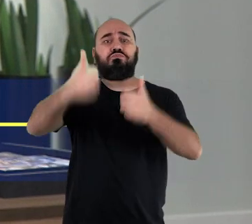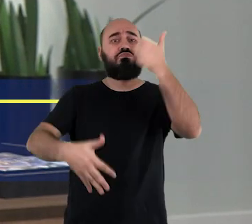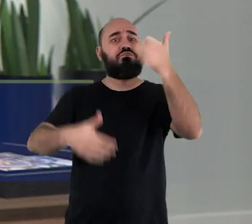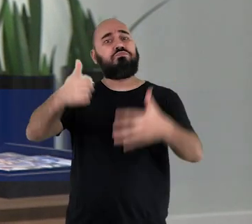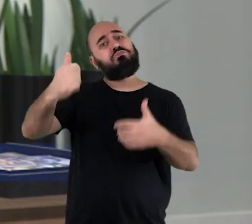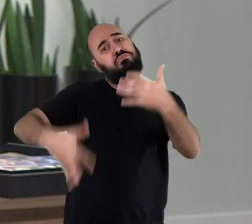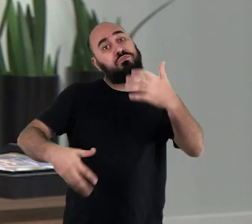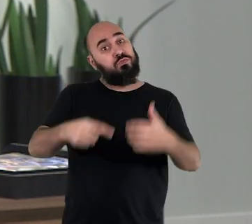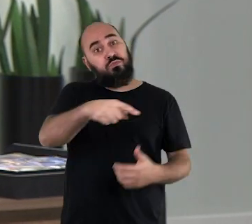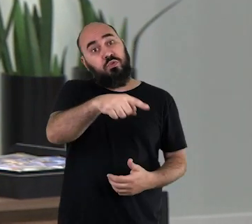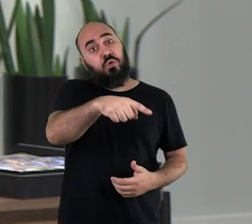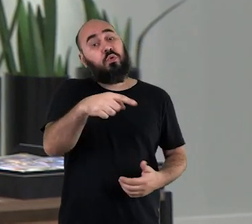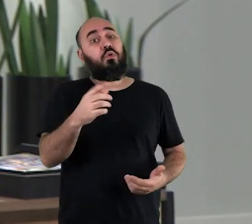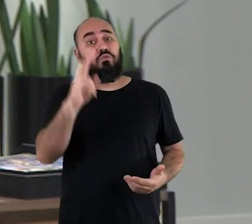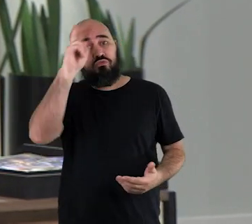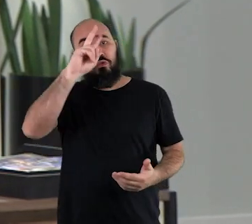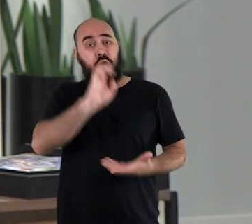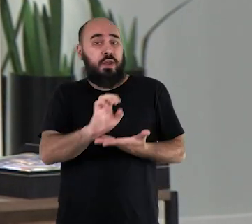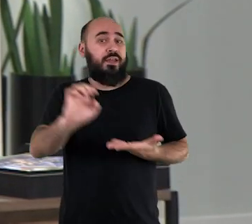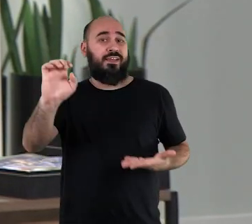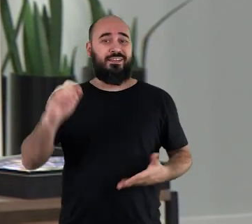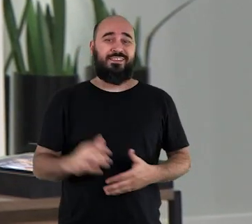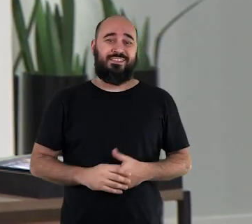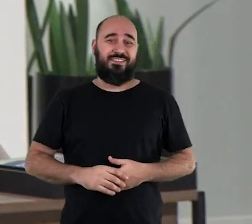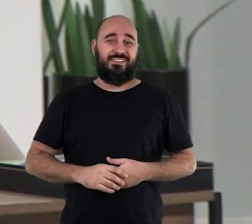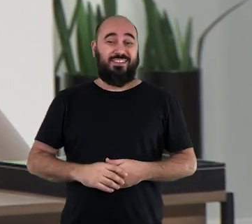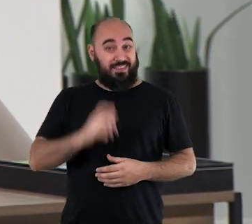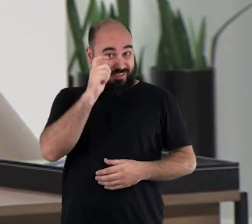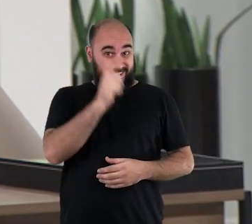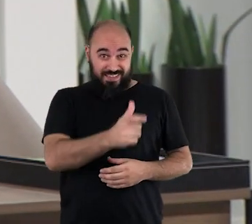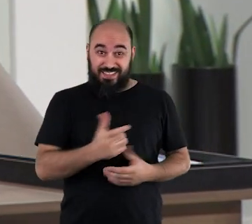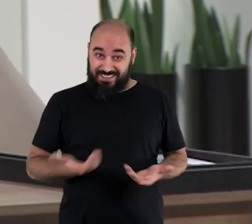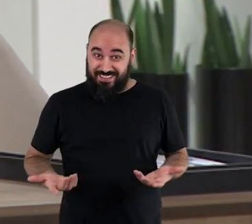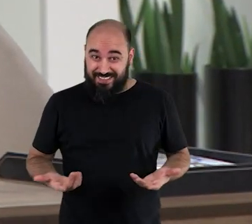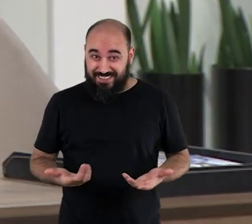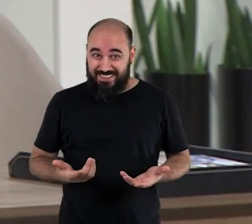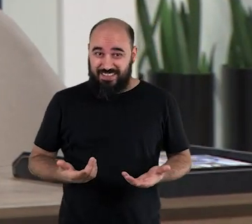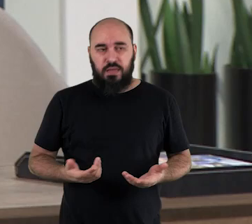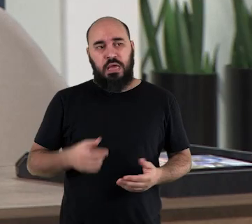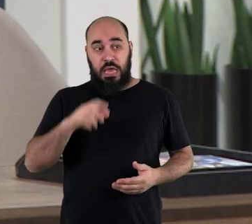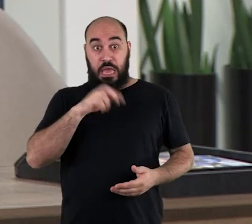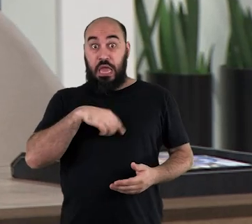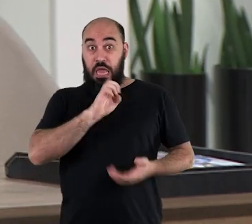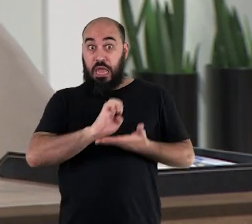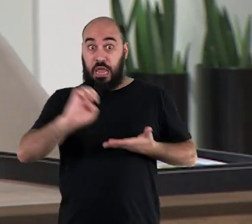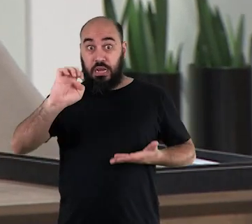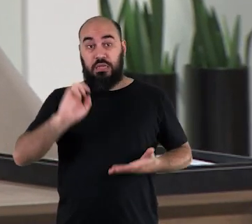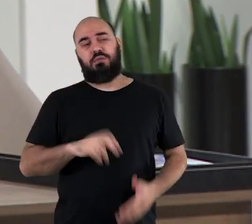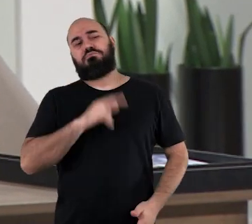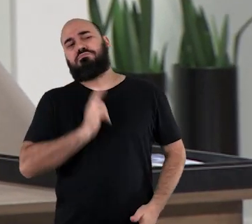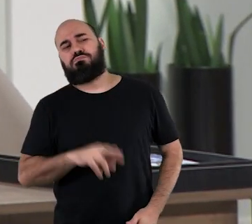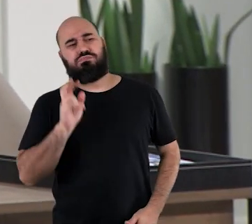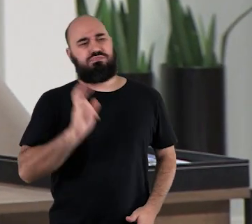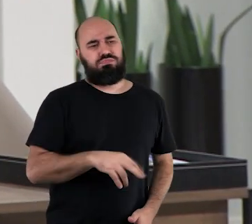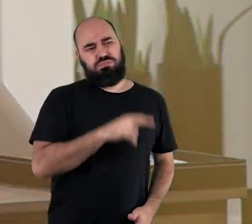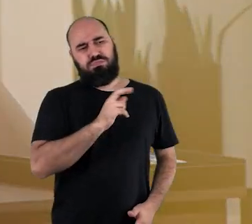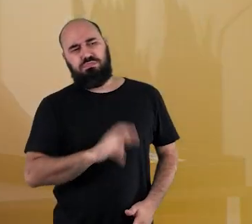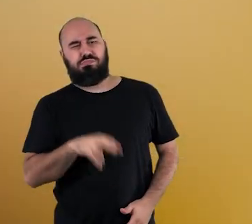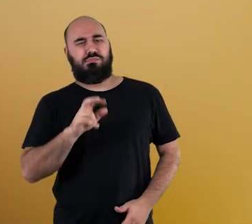viúva. E é interessante, quando Elias chega a Sarepta e vê uma